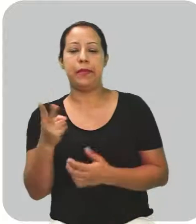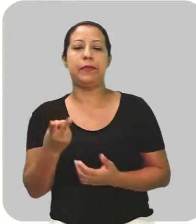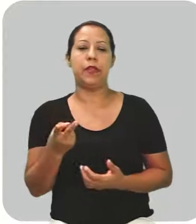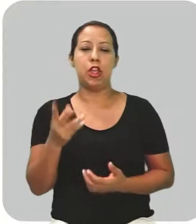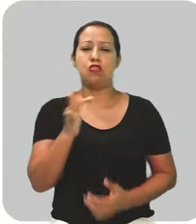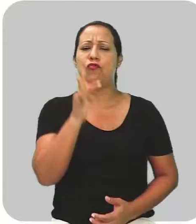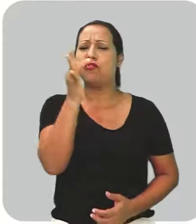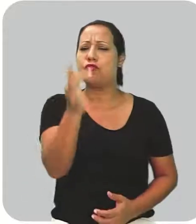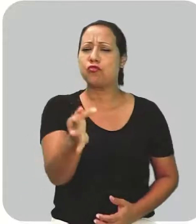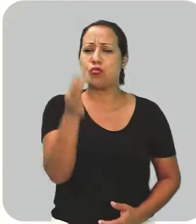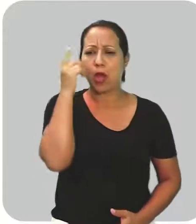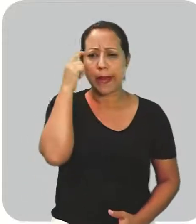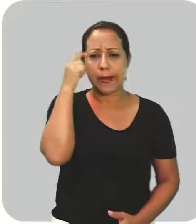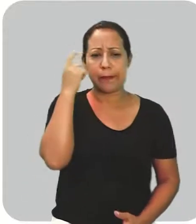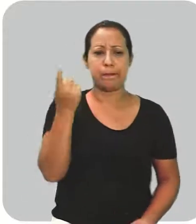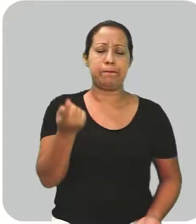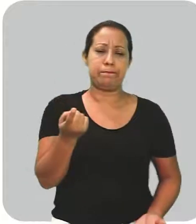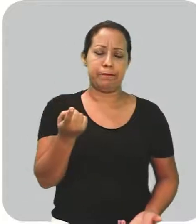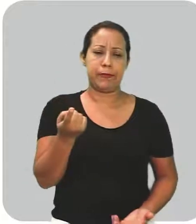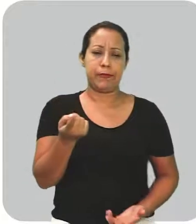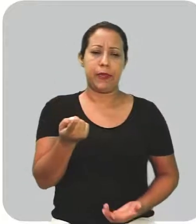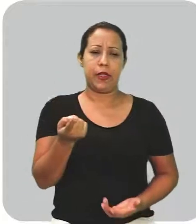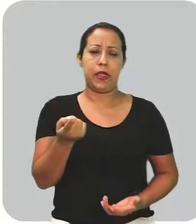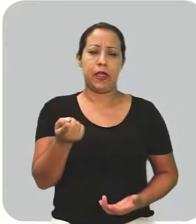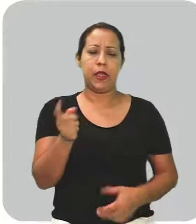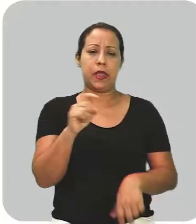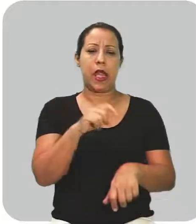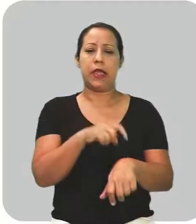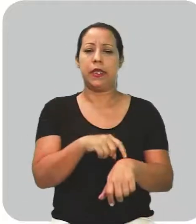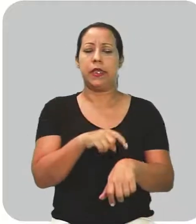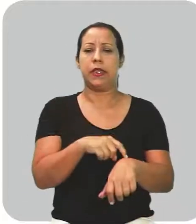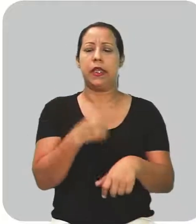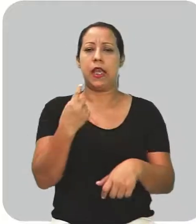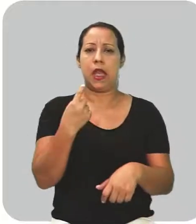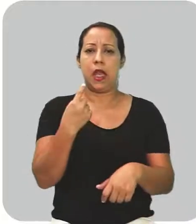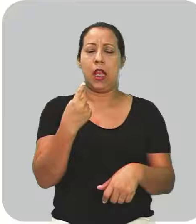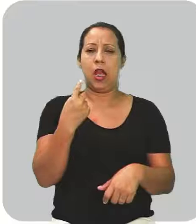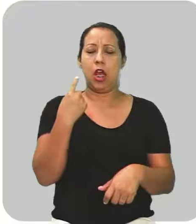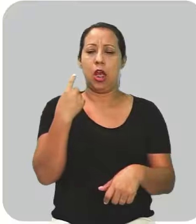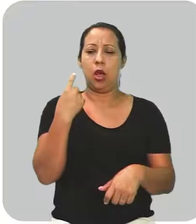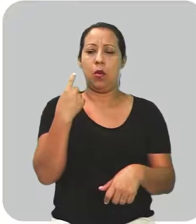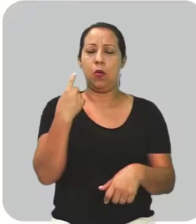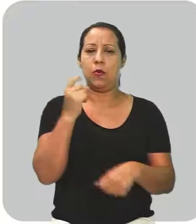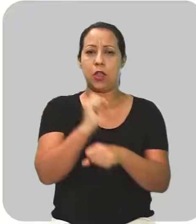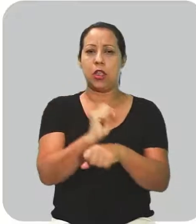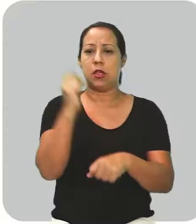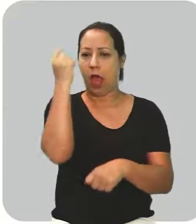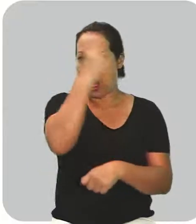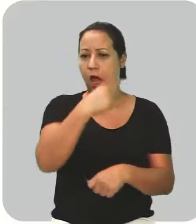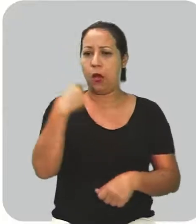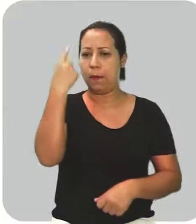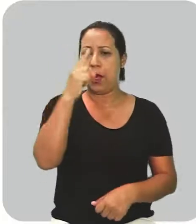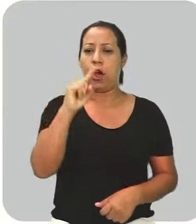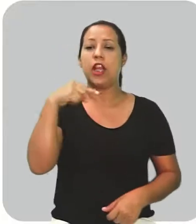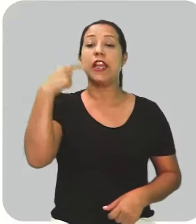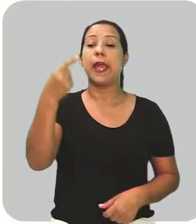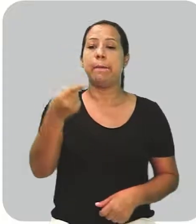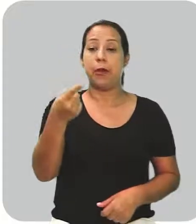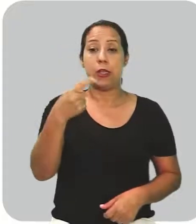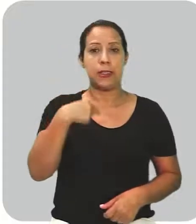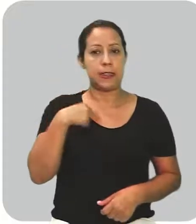Daqui a 1 hora eu chegarei, tá? Daqui a 1 hora eu chegarei. Vamos